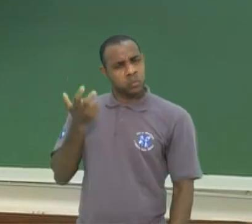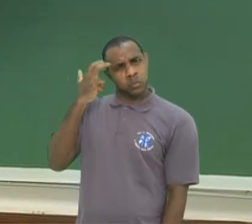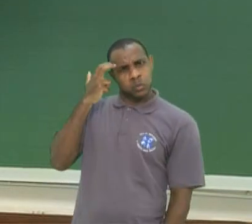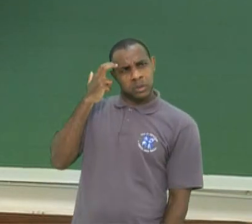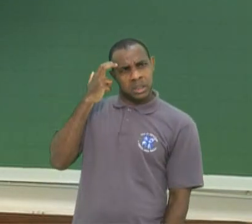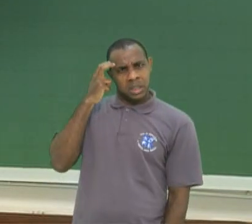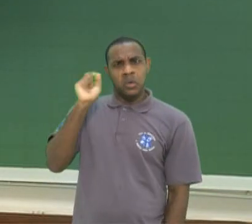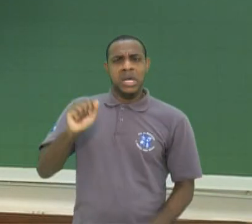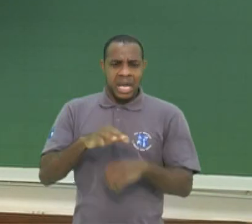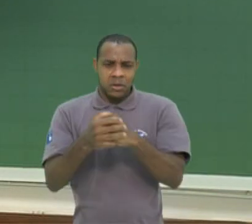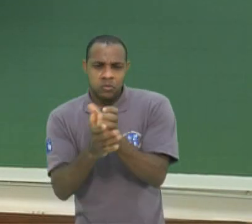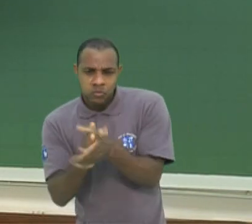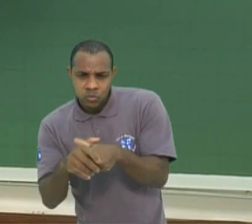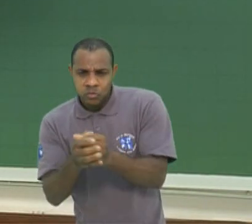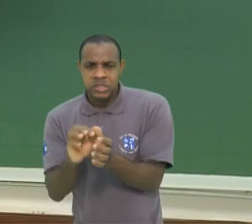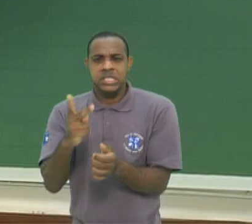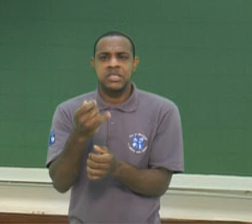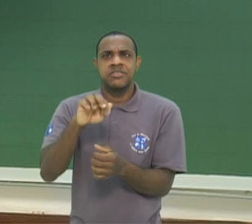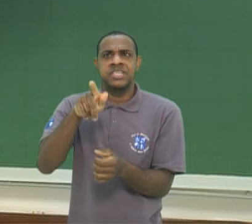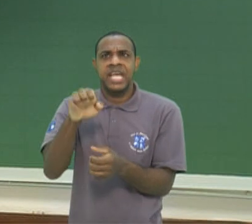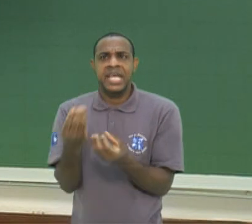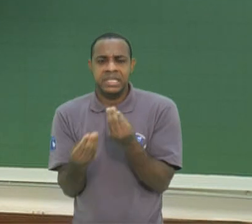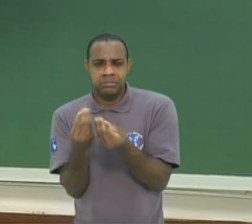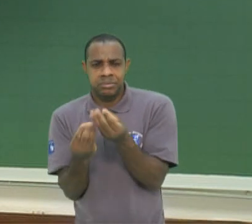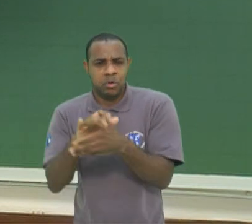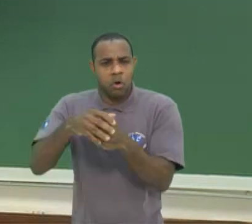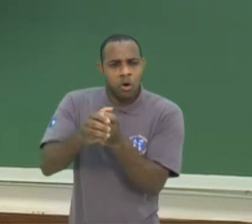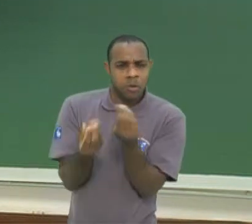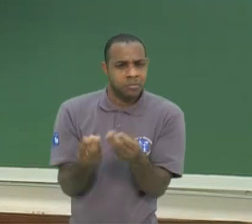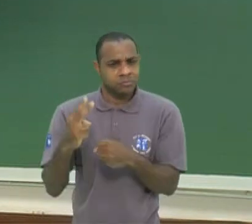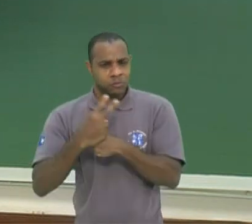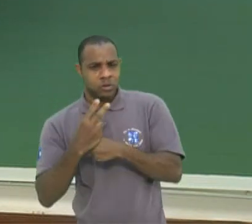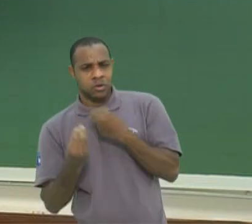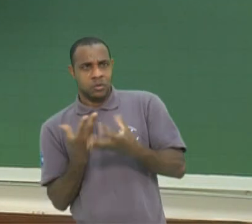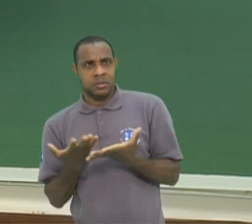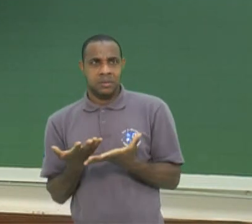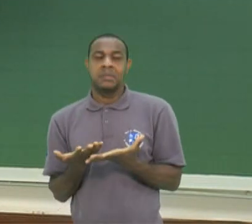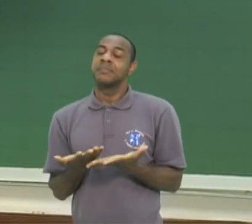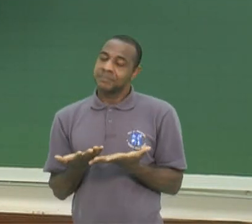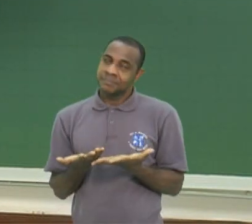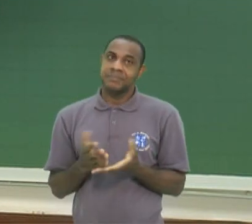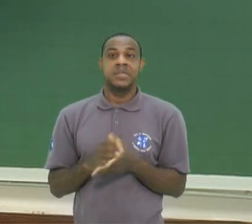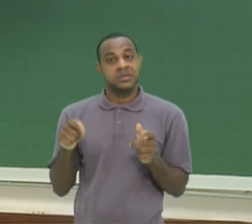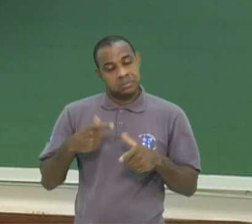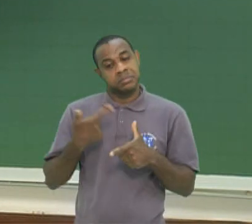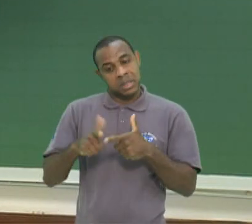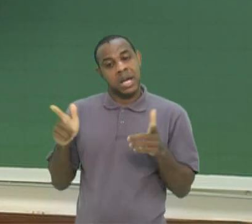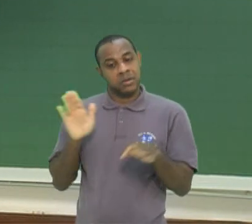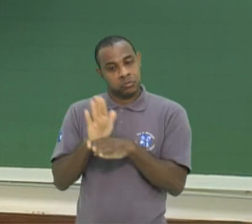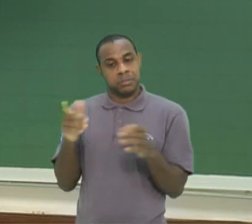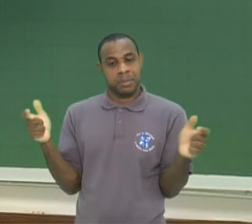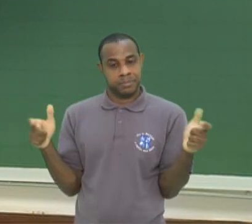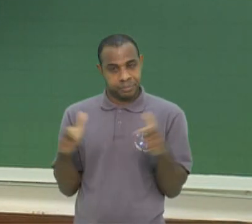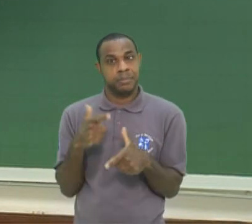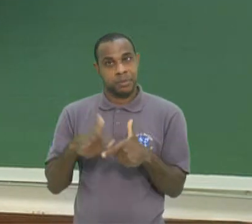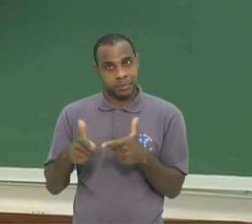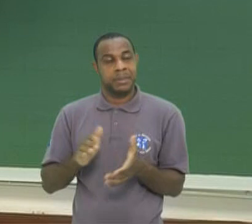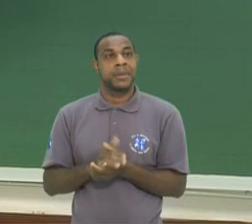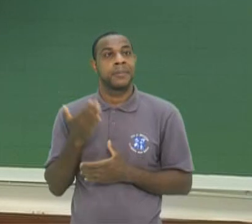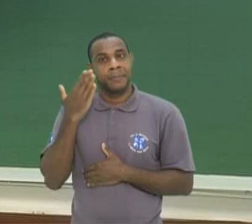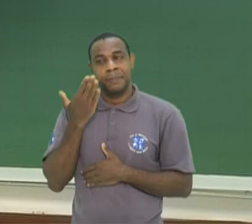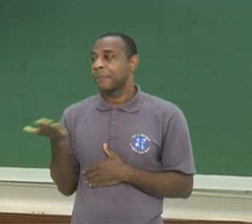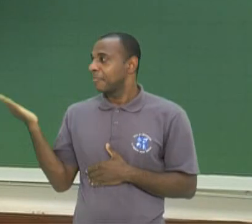É a higiene deficitária? Então, por isso que acaba contribuindo para amenizar o problema. Outras áreas também